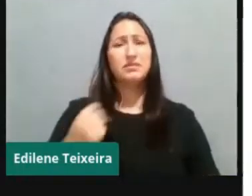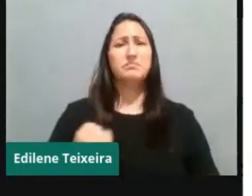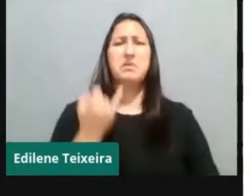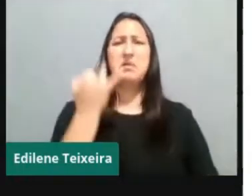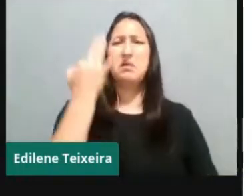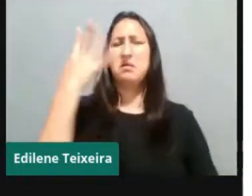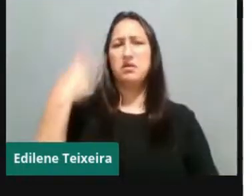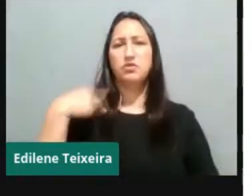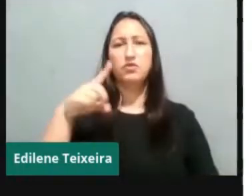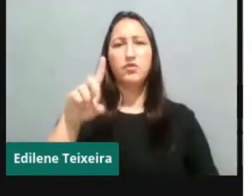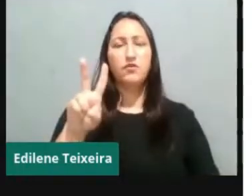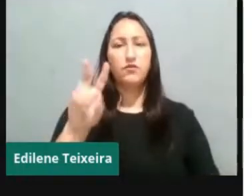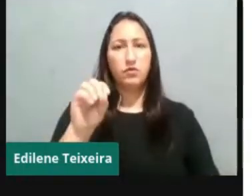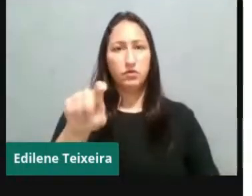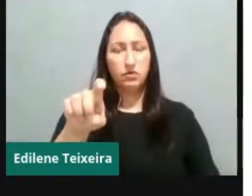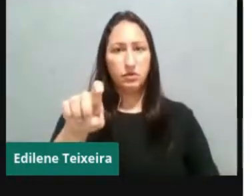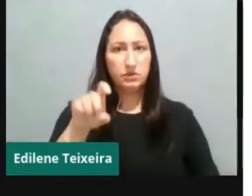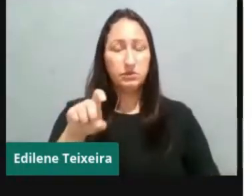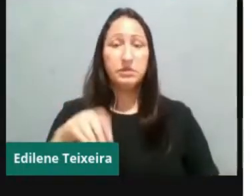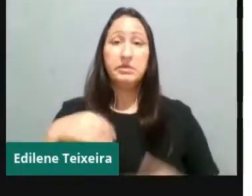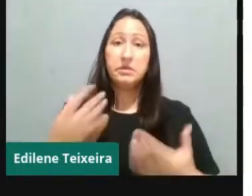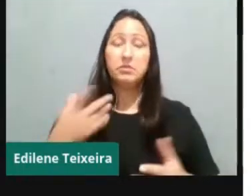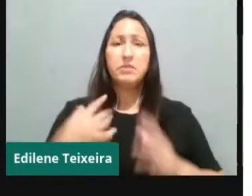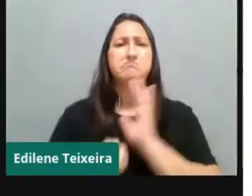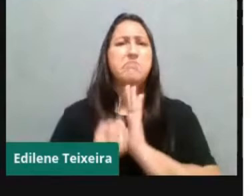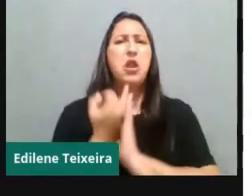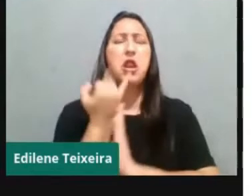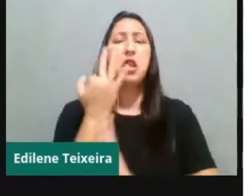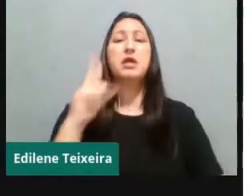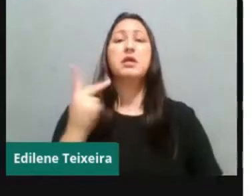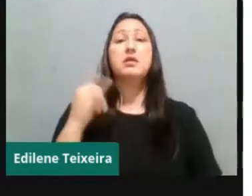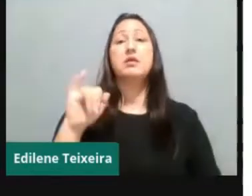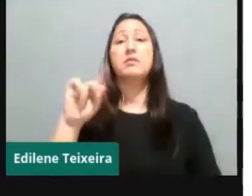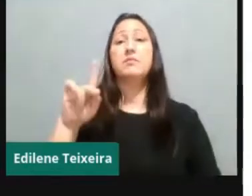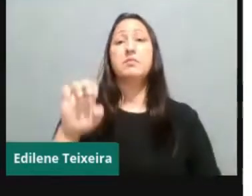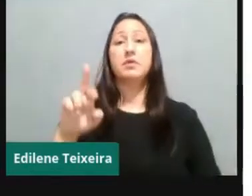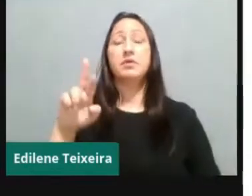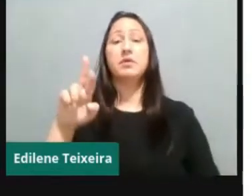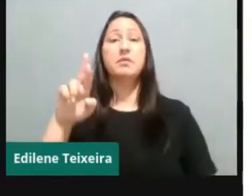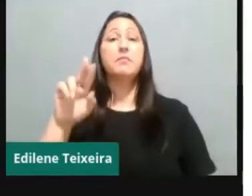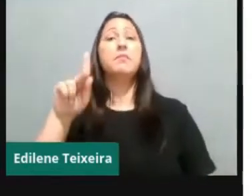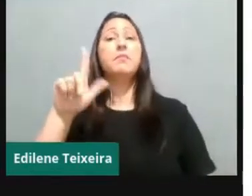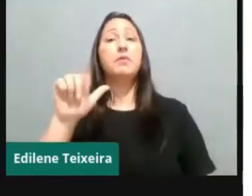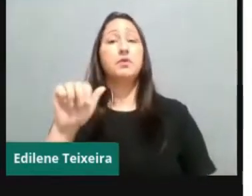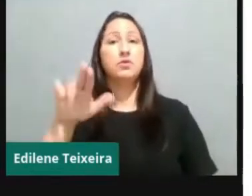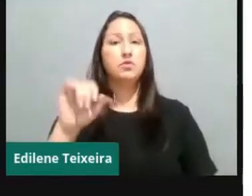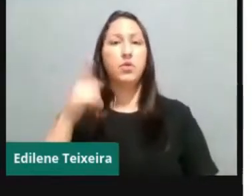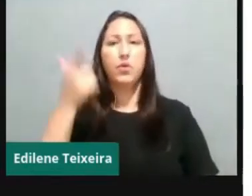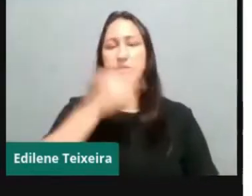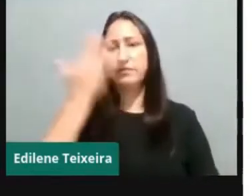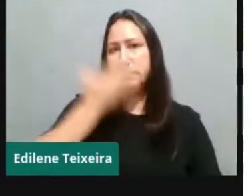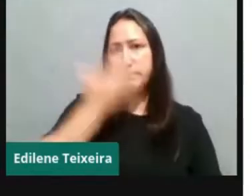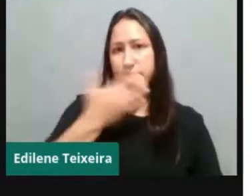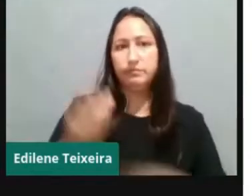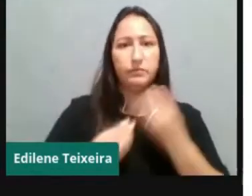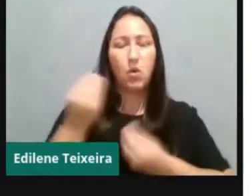3, seria um plano, como ele tem milhares, é um hiperplano, a gente nem consegue visualizar, né, esse hiperplano, como é que seria